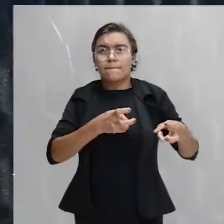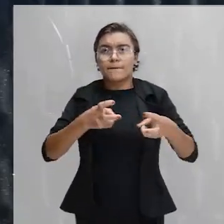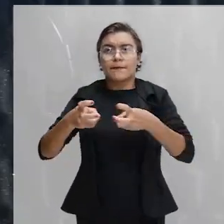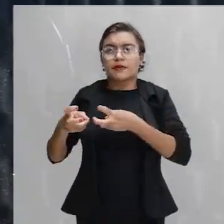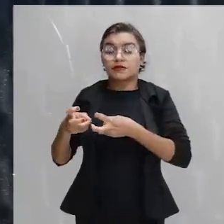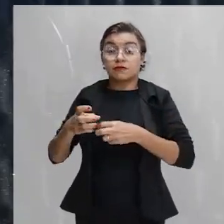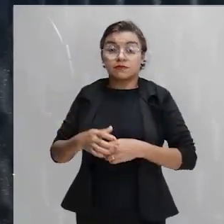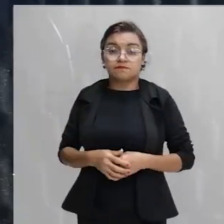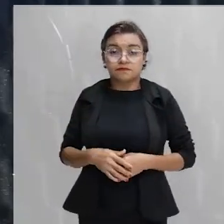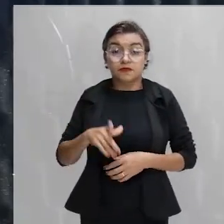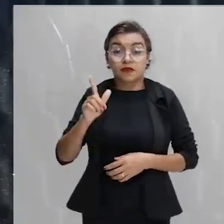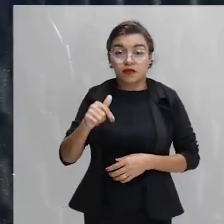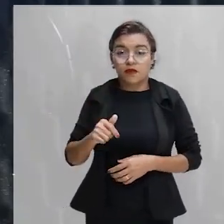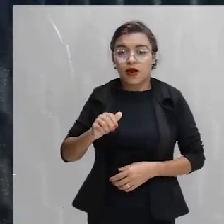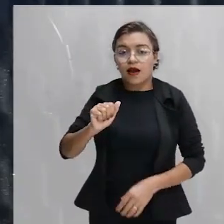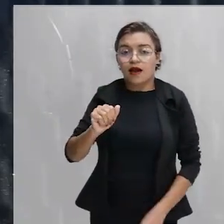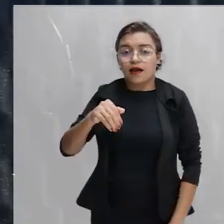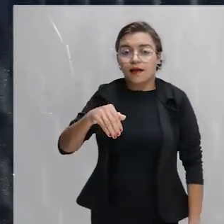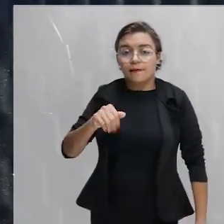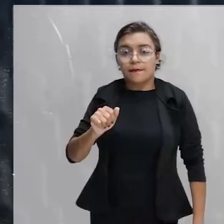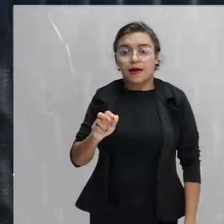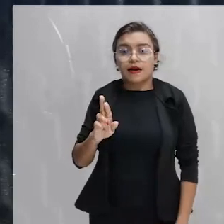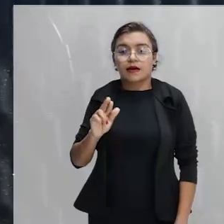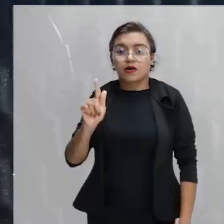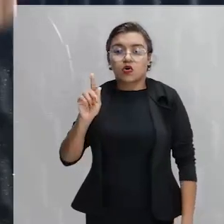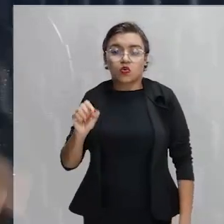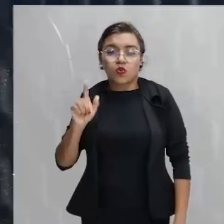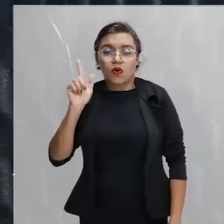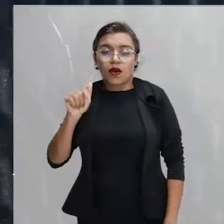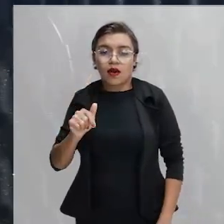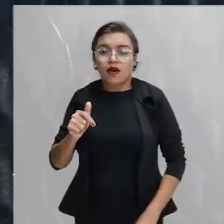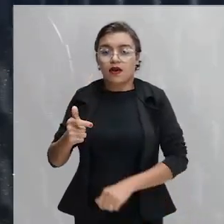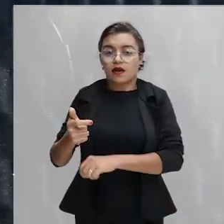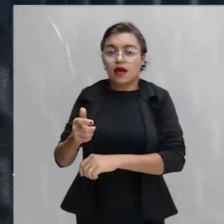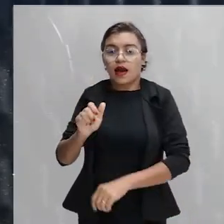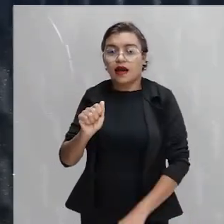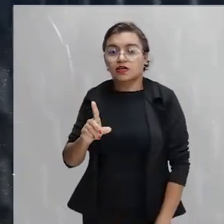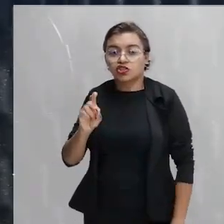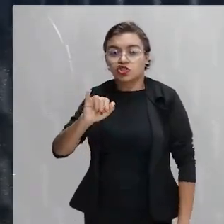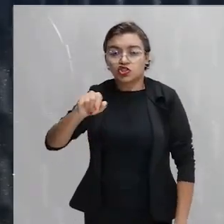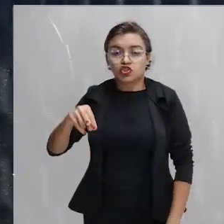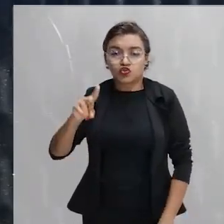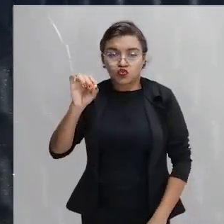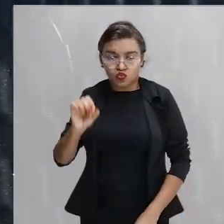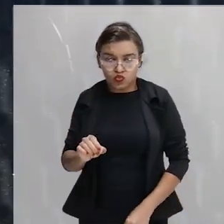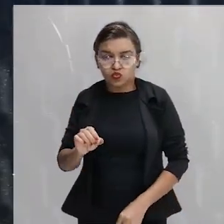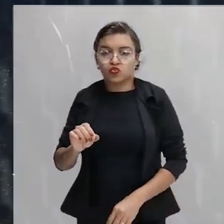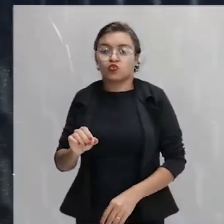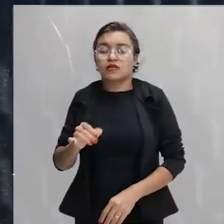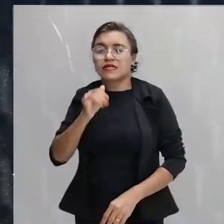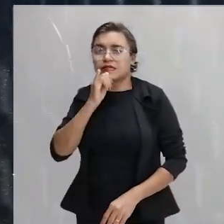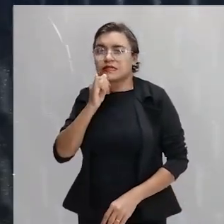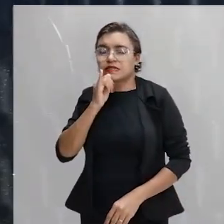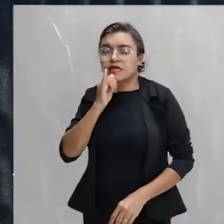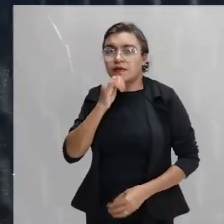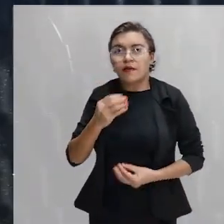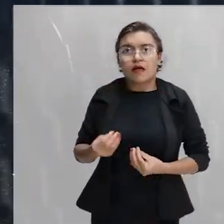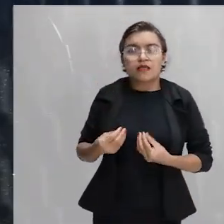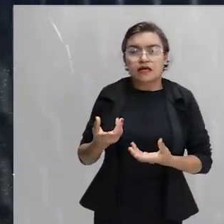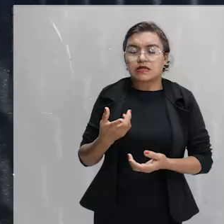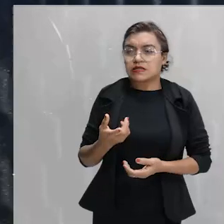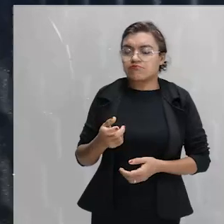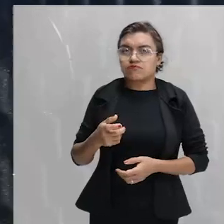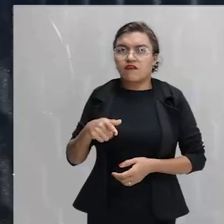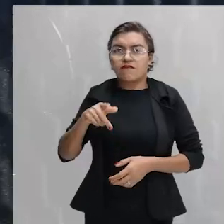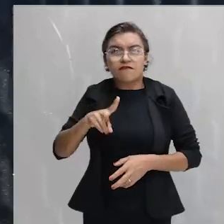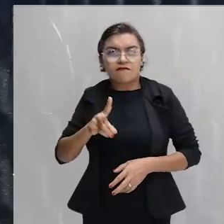é um adjunto adnominal do substantivo sangue. Você já viram a expressão, fulano, dá teu sangue no